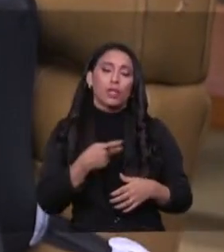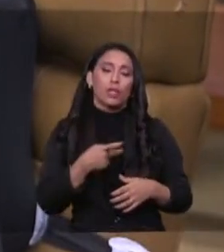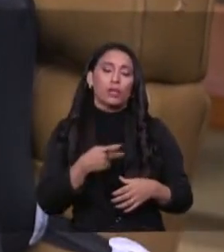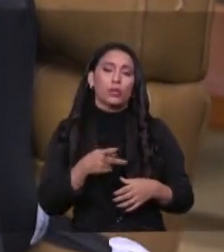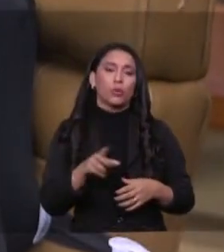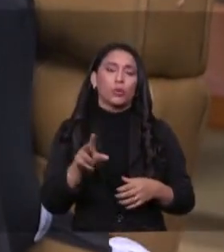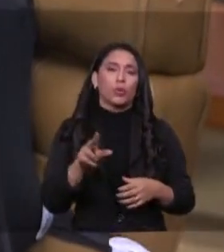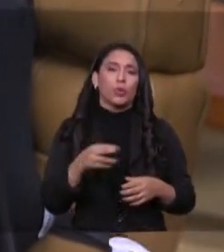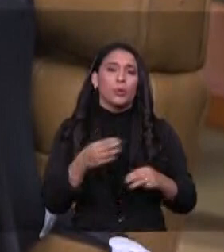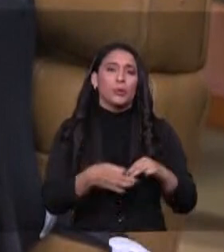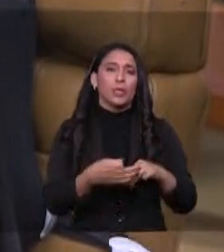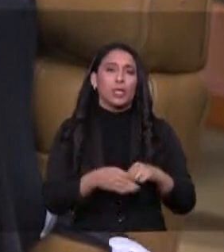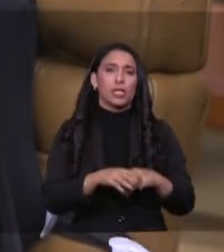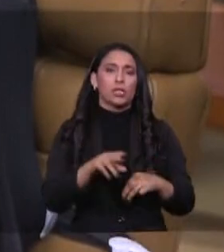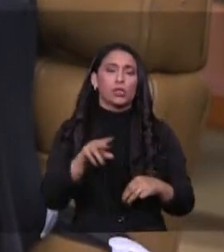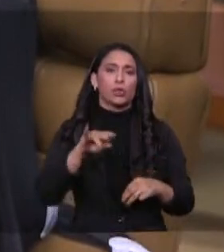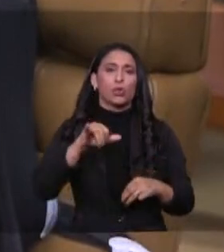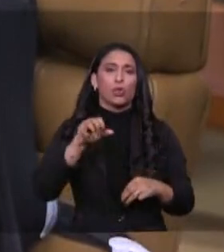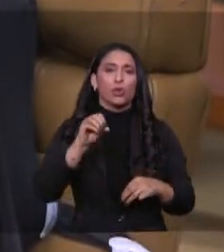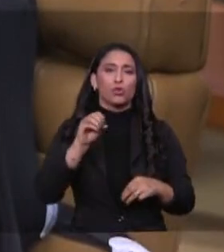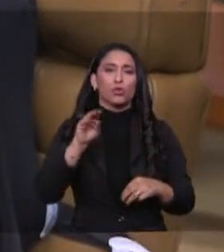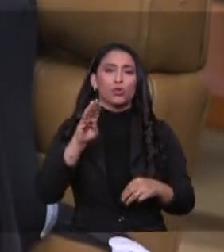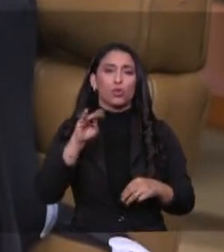ministro Nelson Jobim,